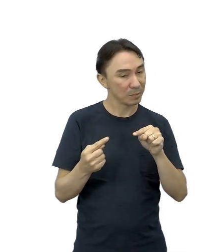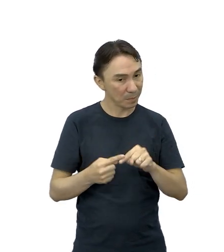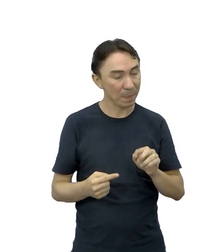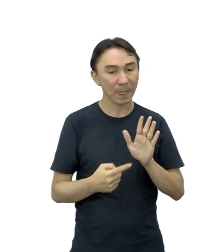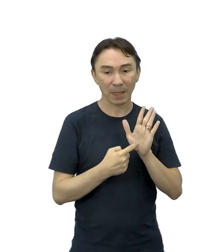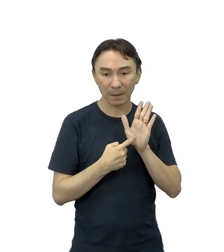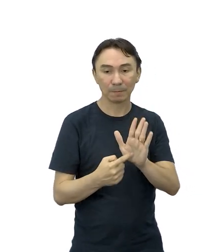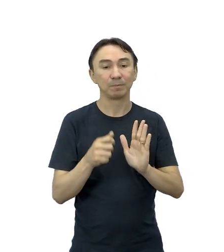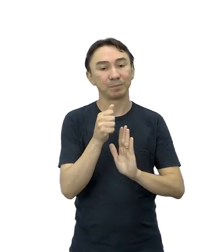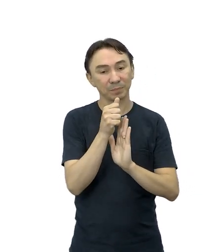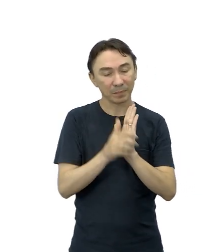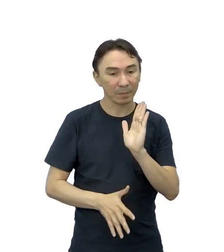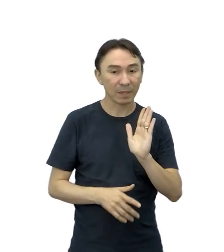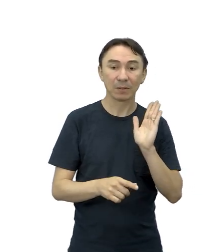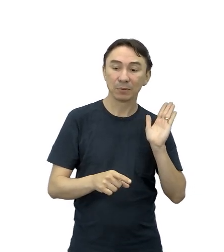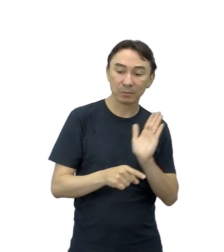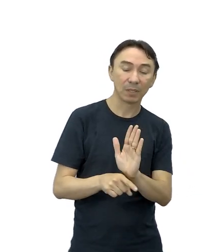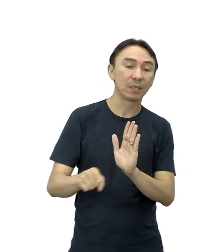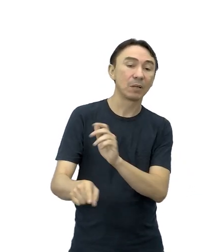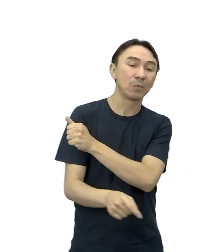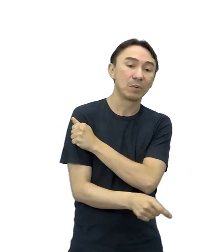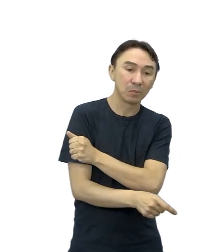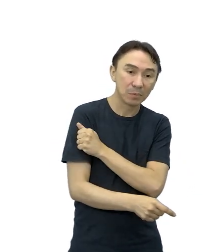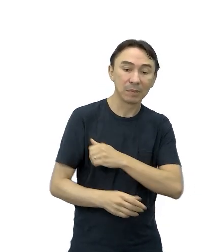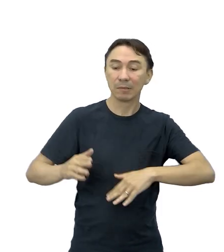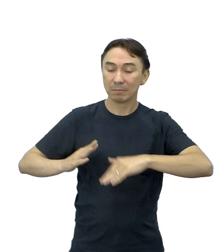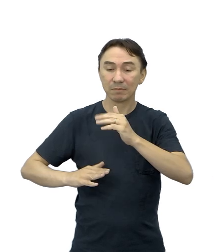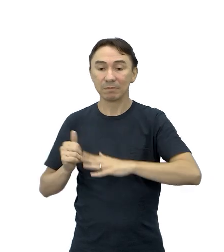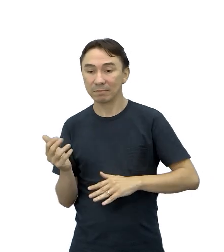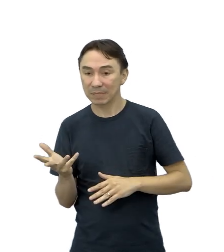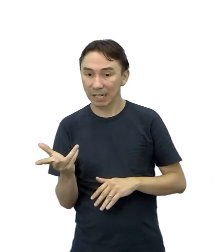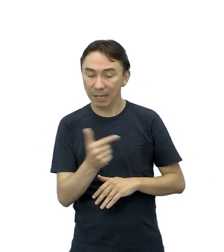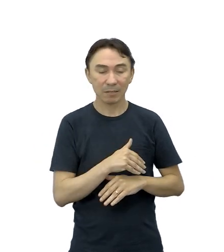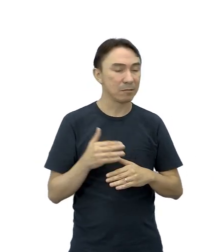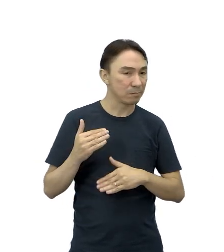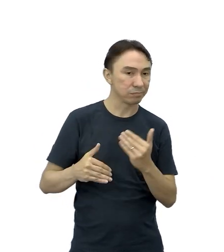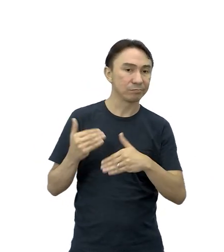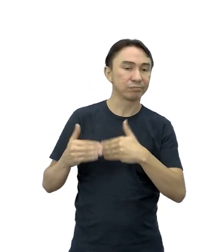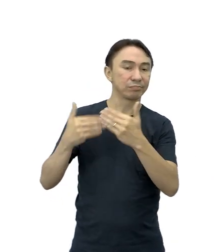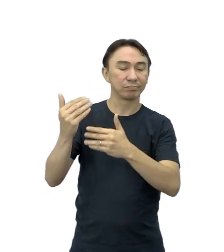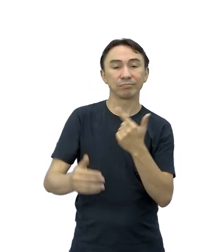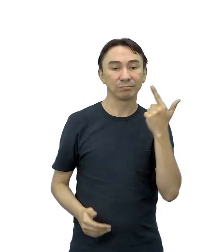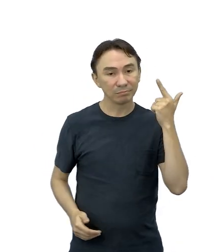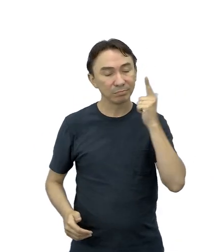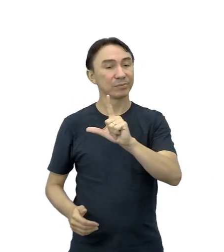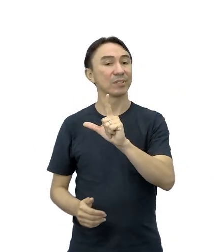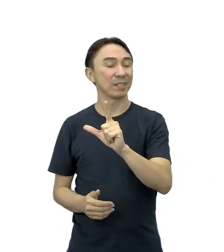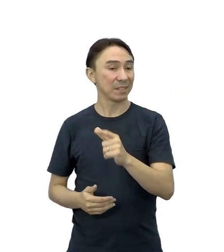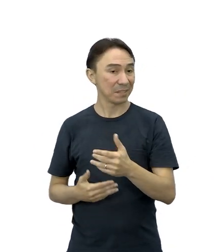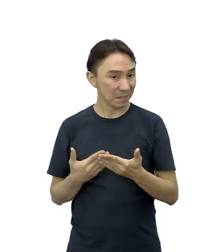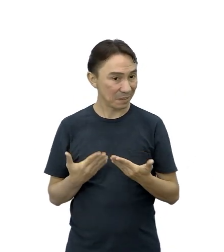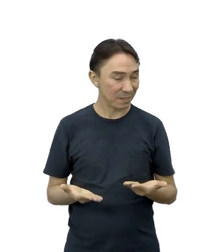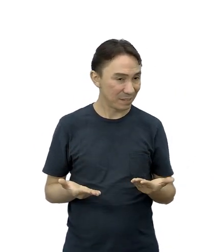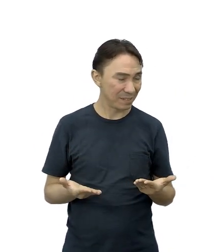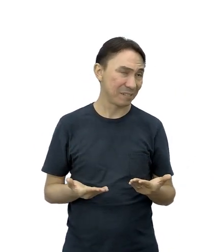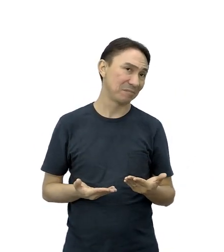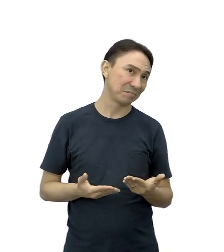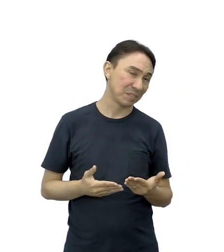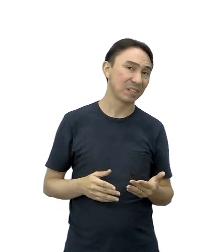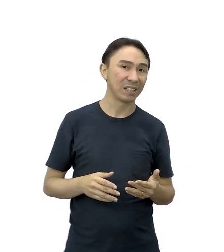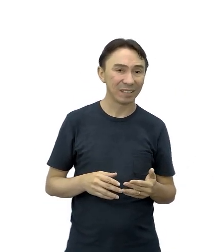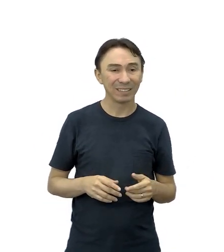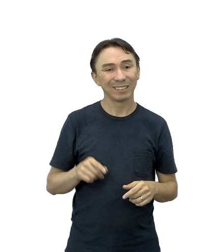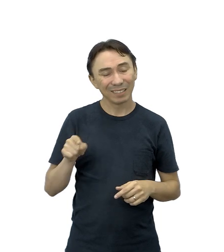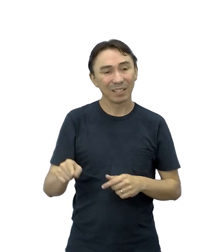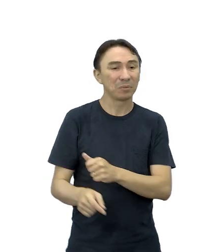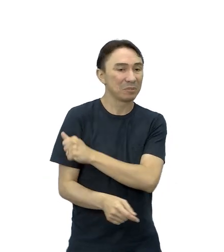atividades para desenvolver essas habilidades que foram ali selecionadas e que encontram com dificuldades, né, nas